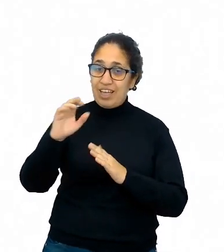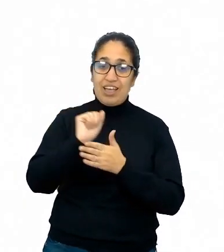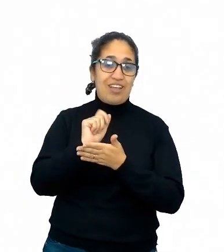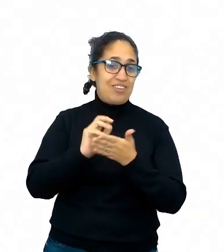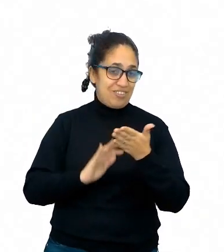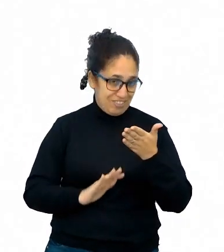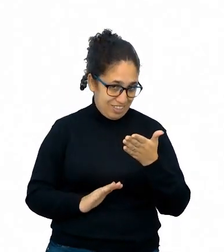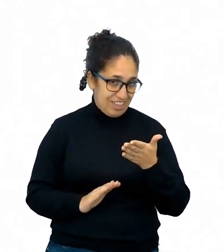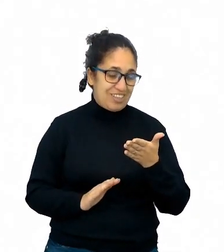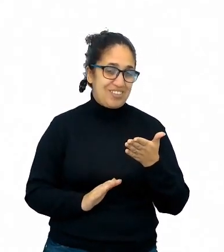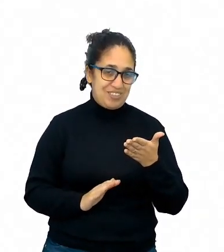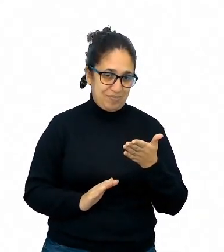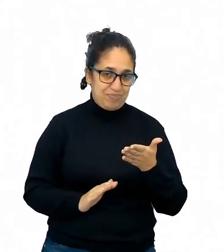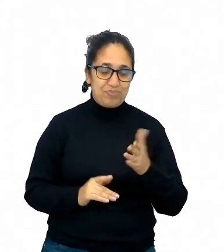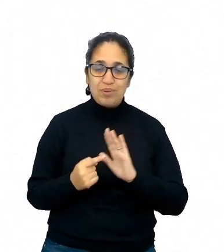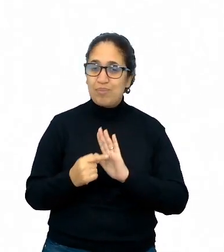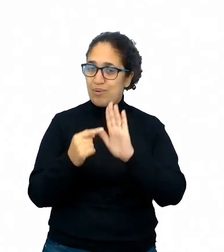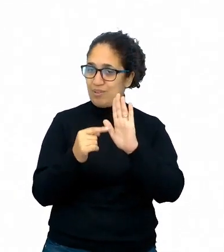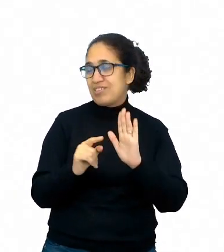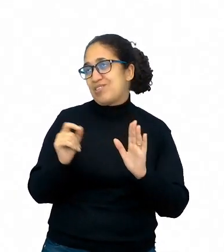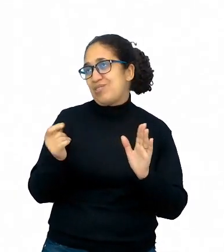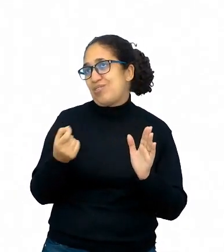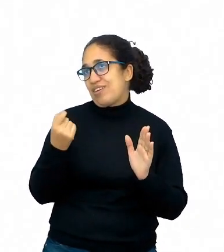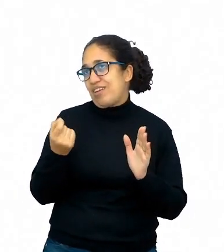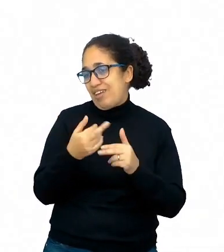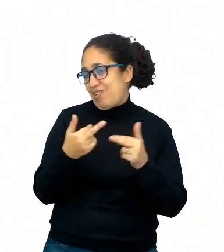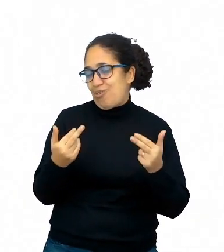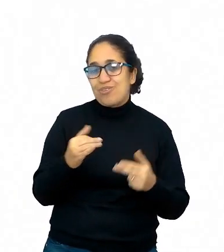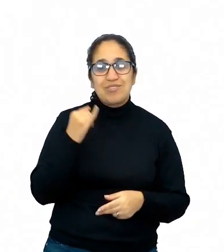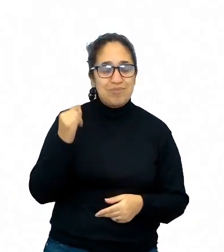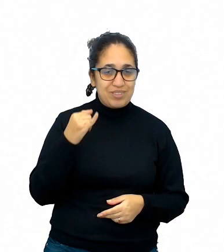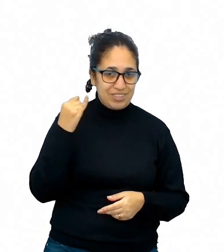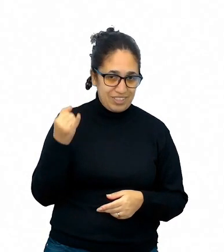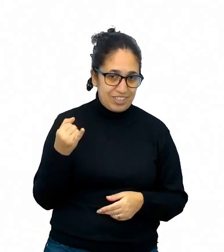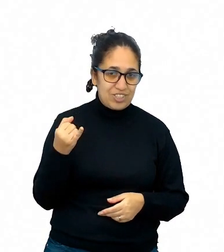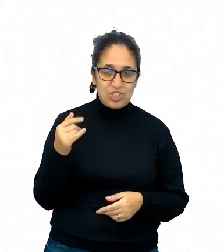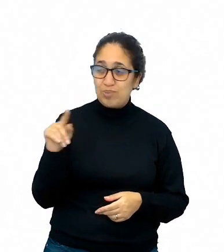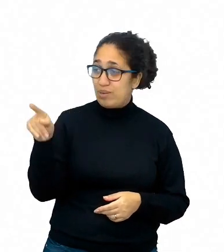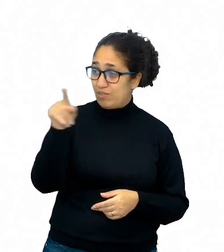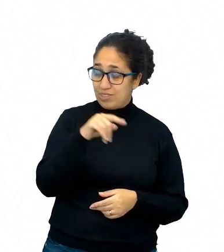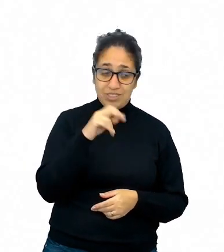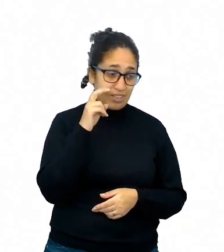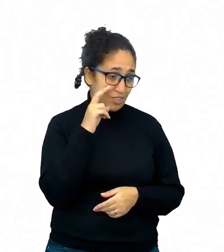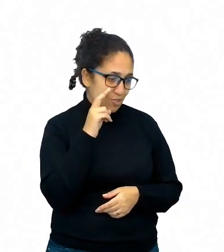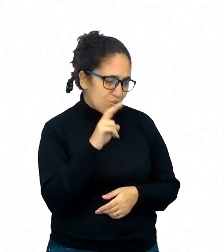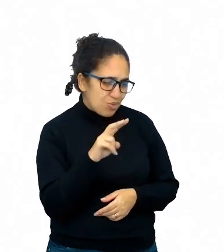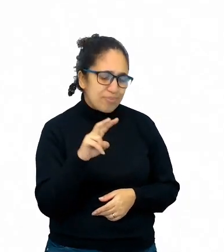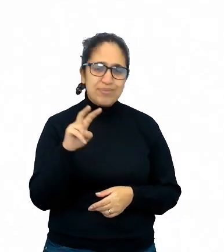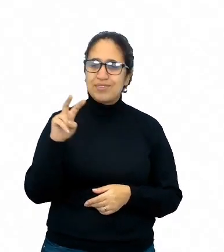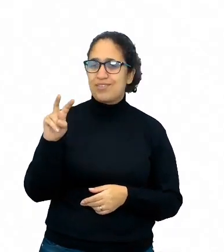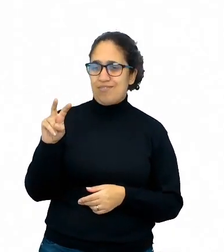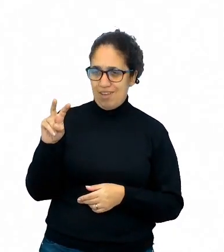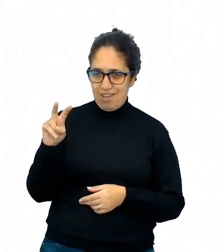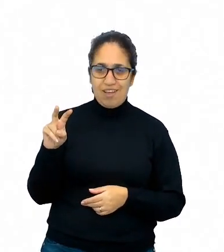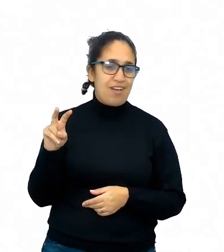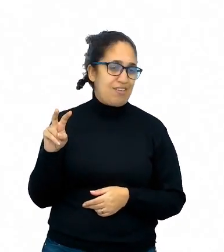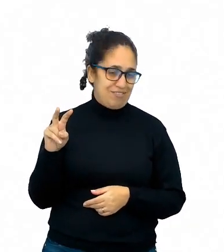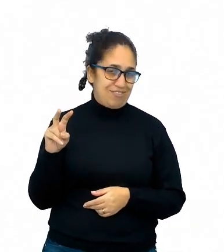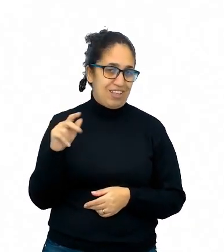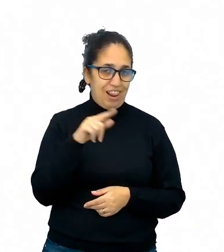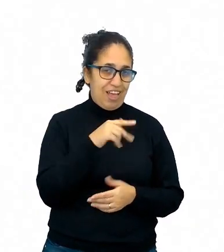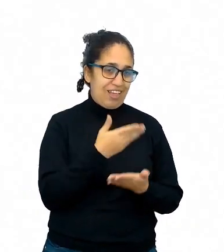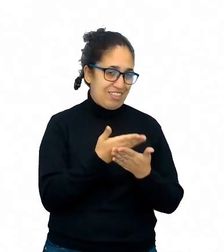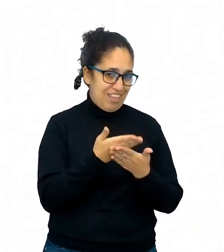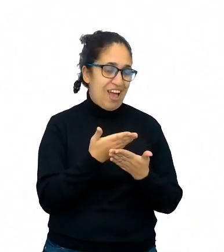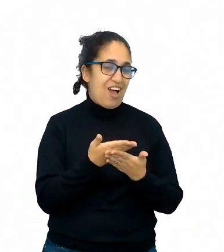né? Mostrando algo importante para vocês observarem quando estiverem ali nas aulas